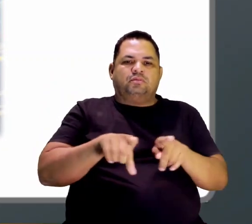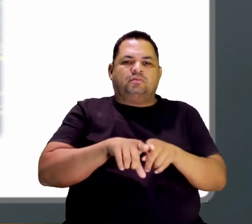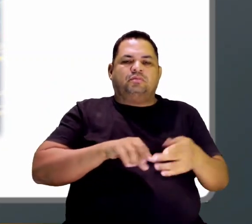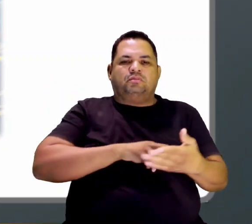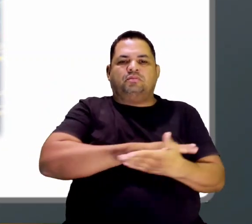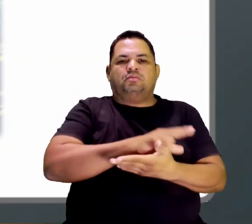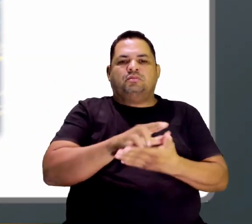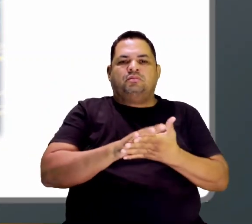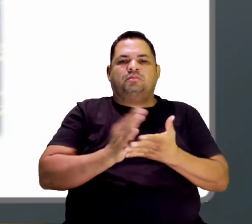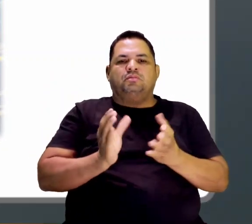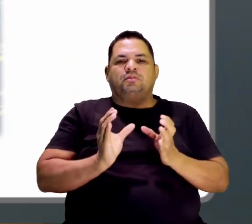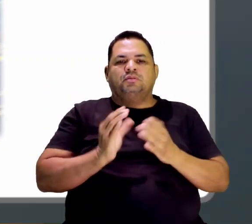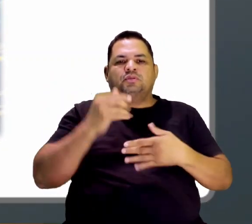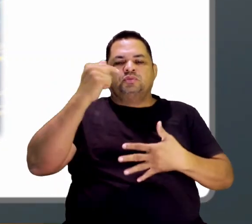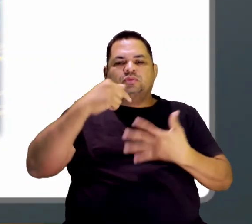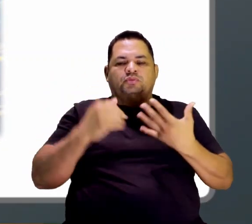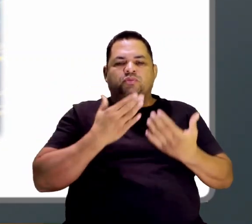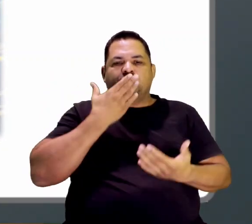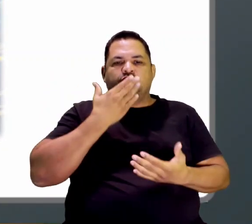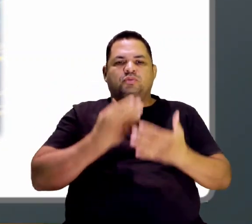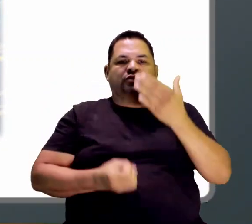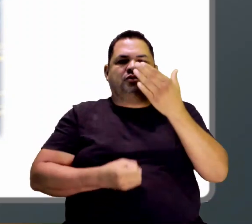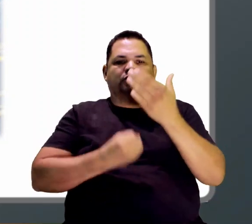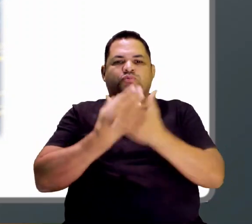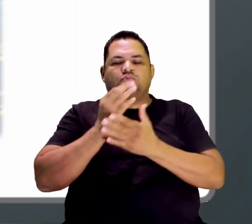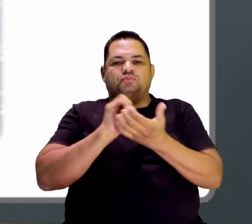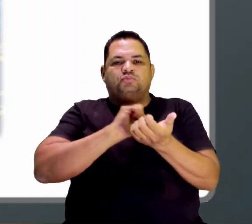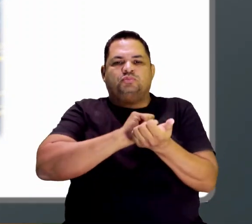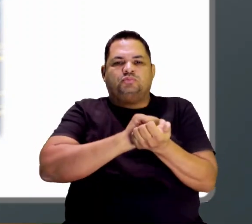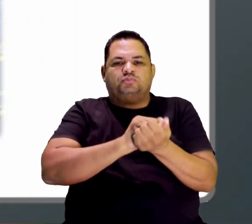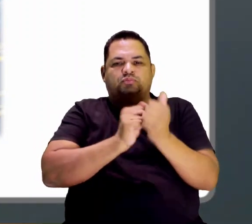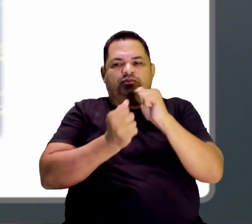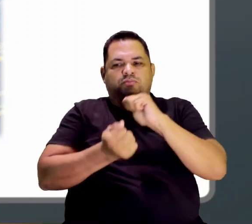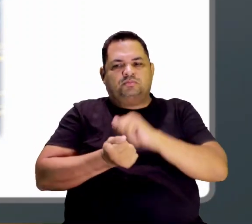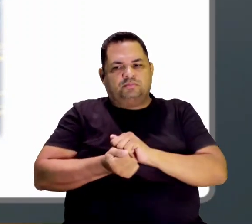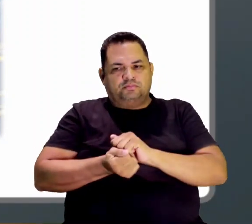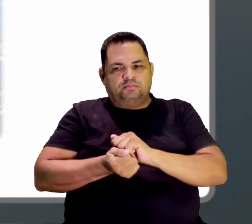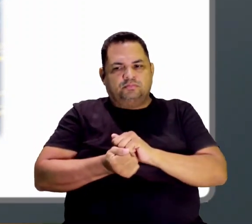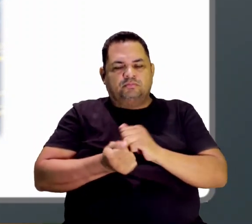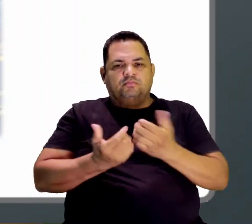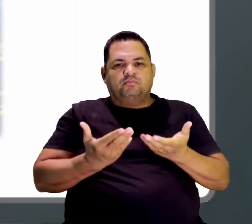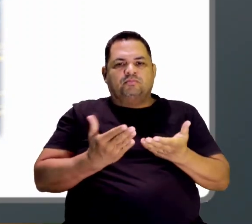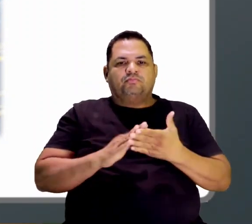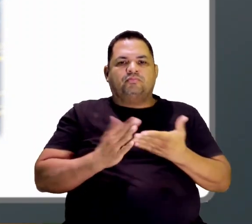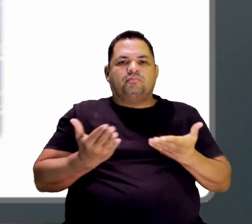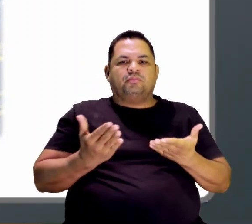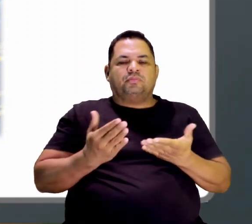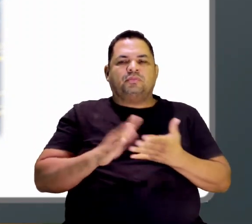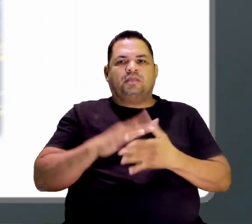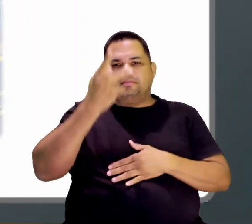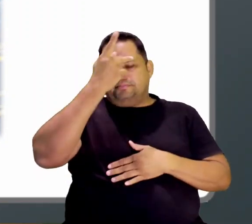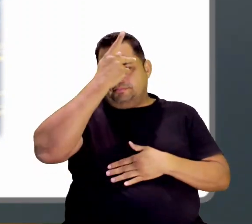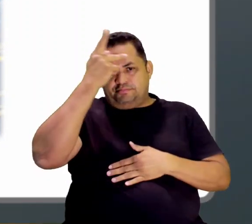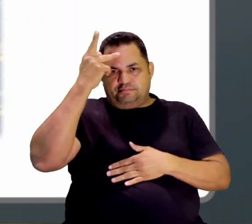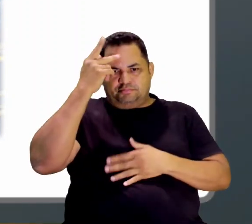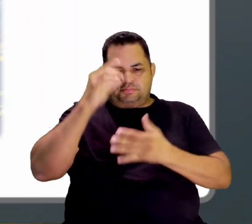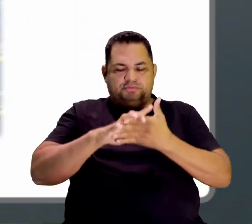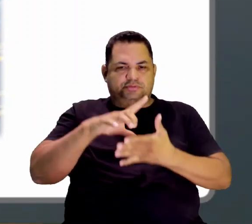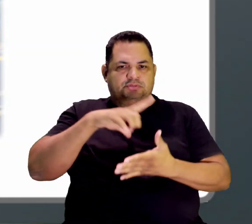bola, passe, chute, cabeceio, drible e a finta também, certo? E aí,